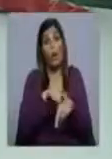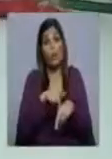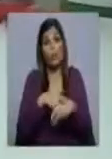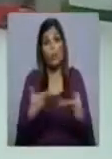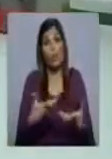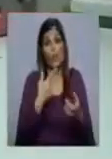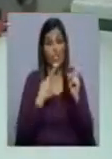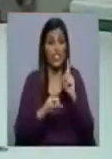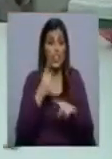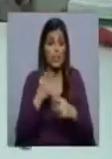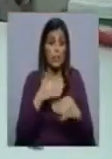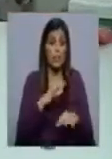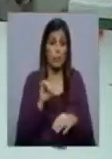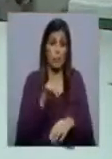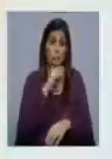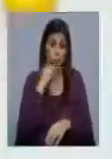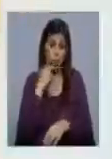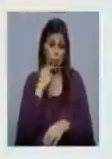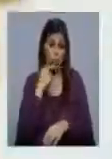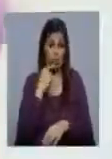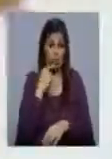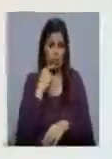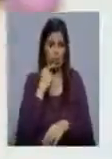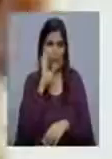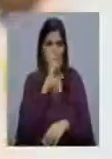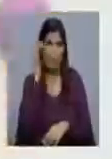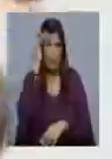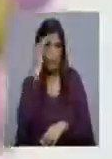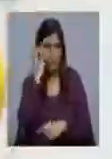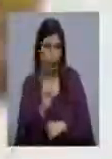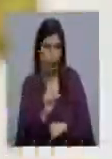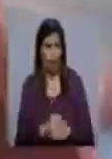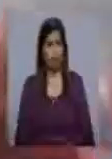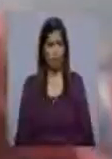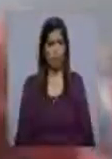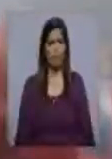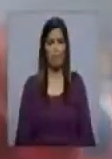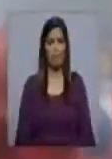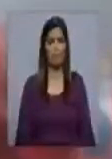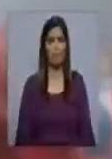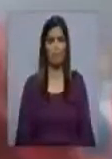estranhos mas também doces precisamos imagina eu